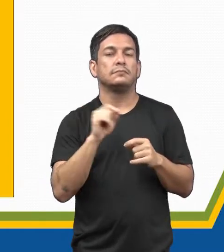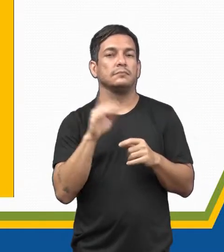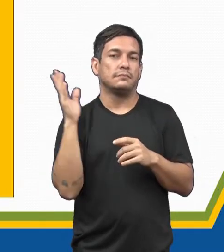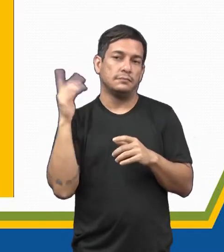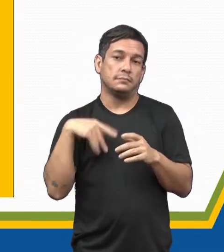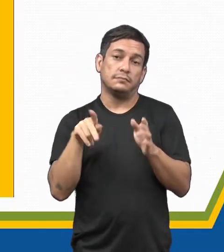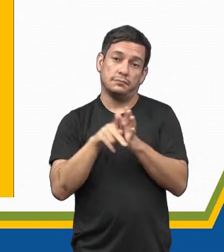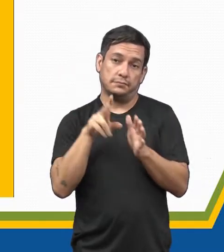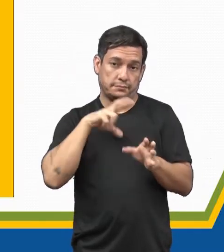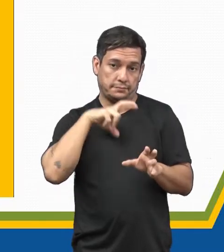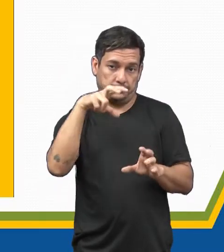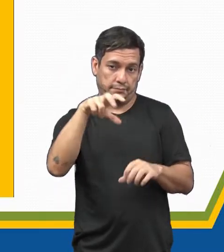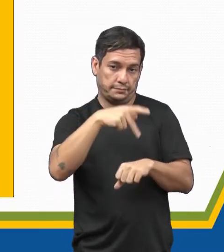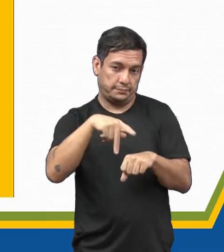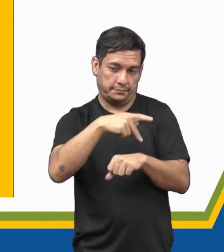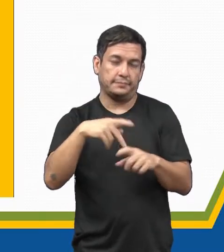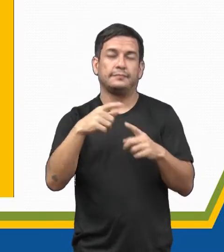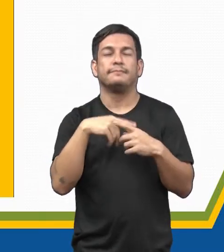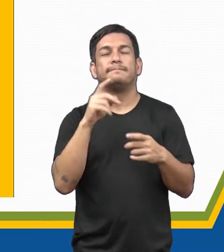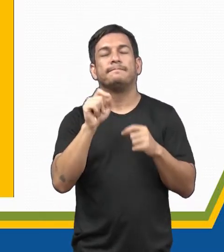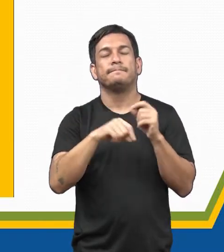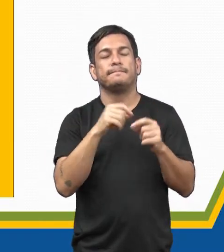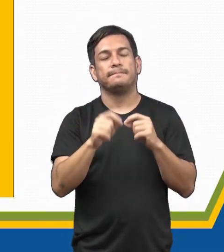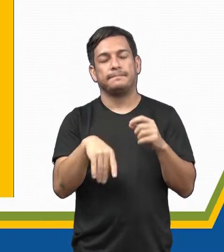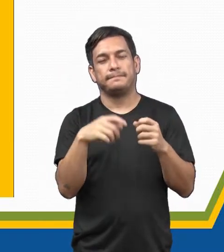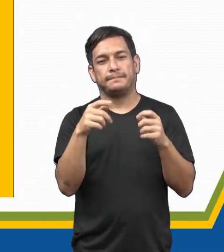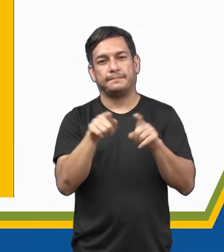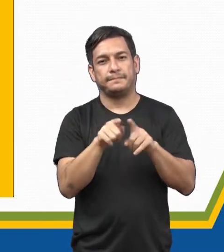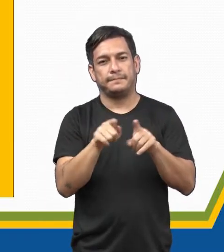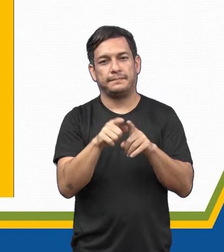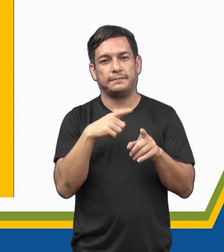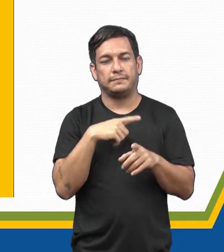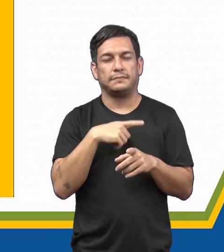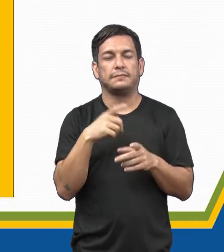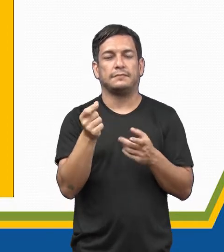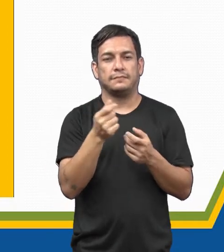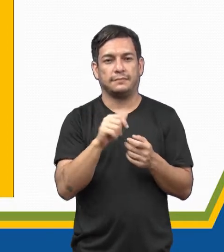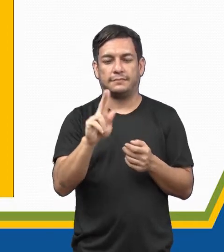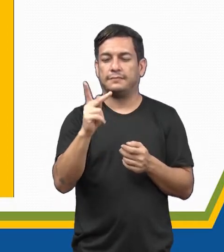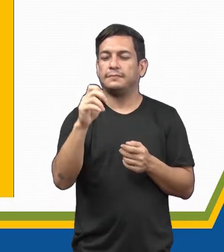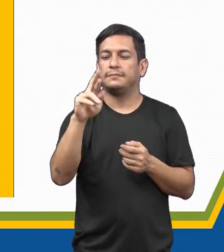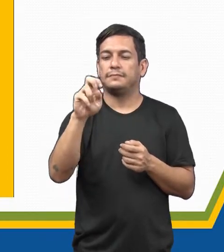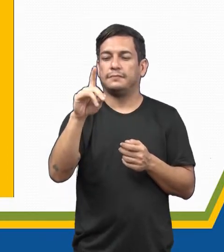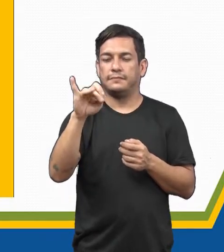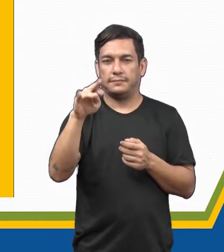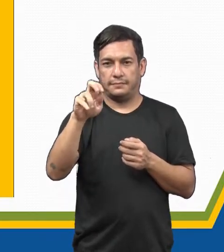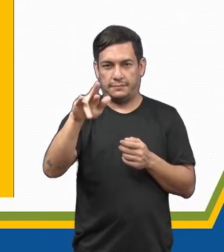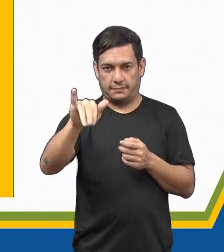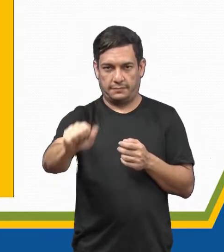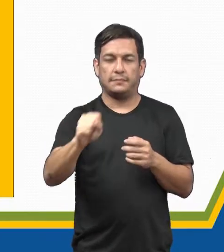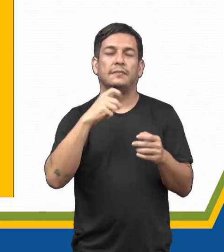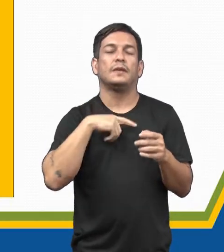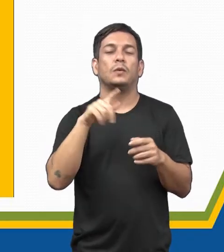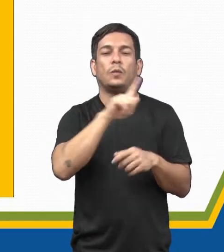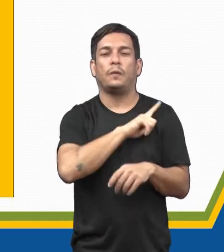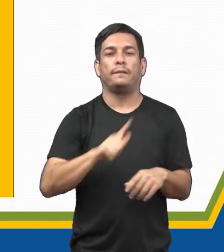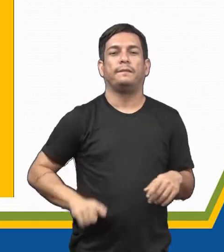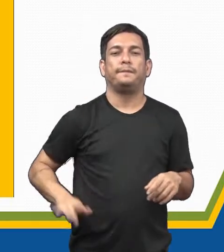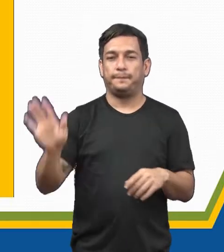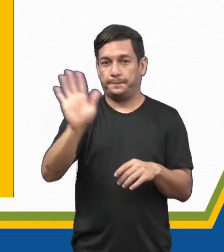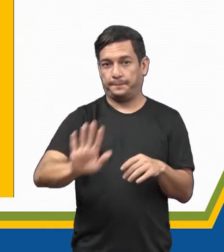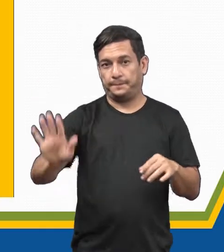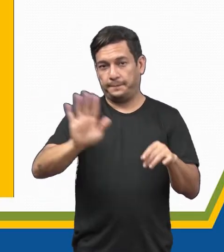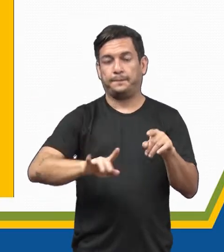lá. Foi estabelecido as capitanias hereditárias, né, e posteriormente também o governo geral.